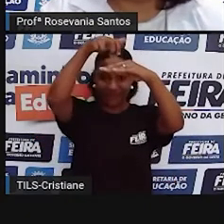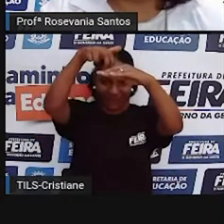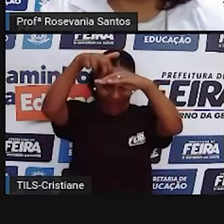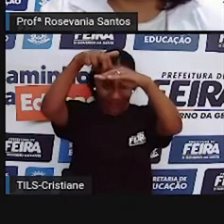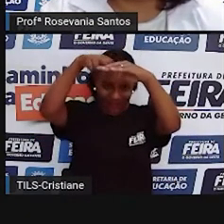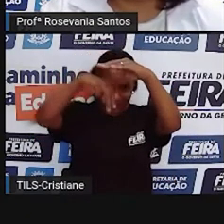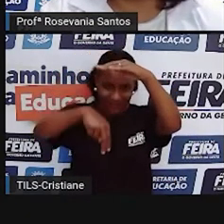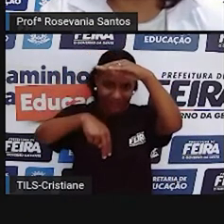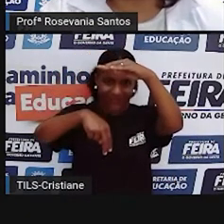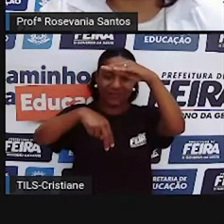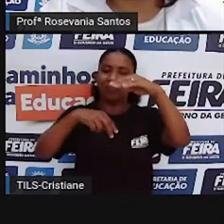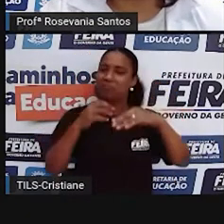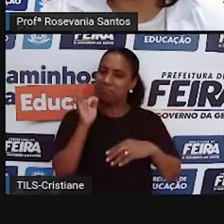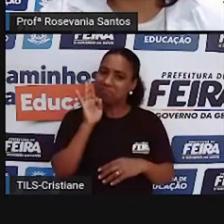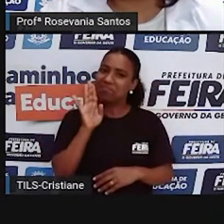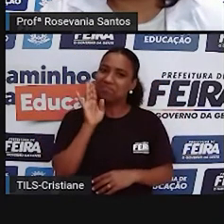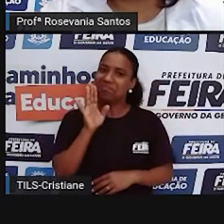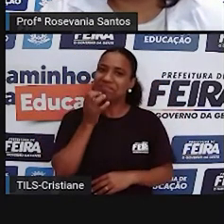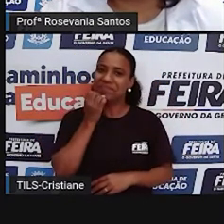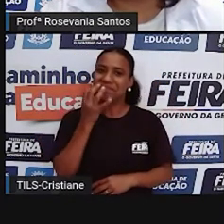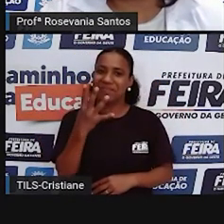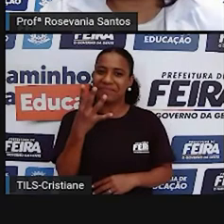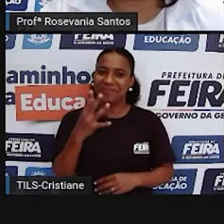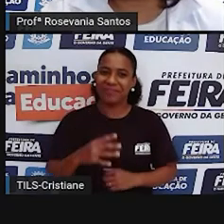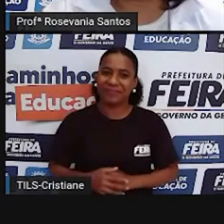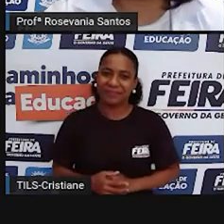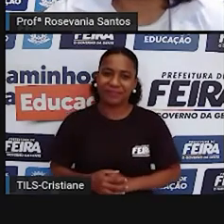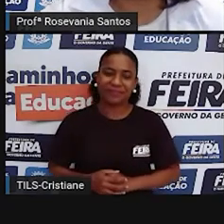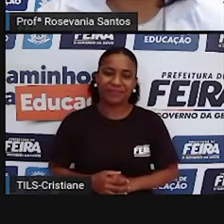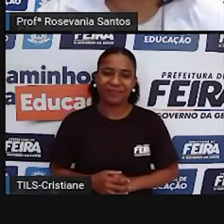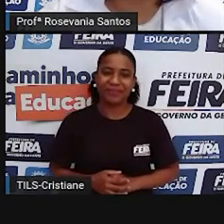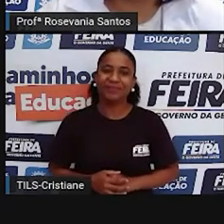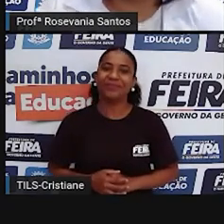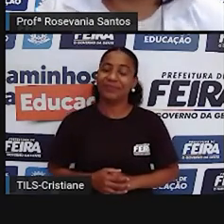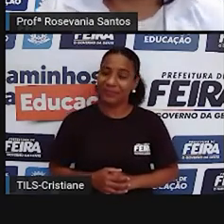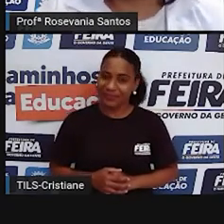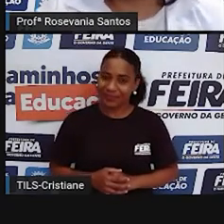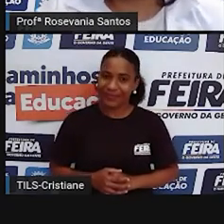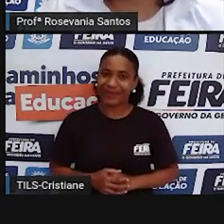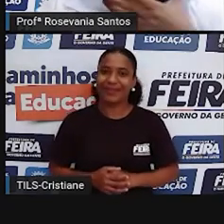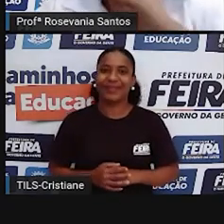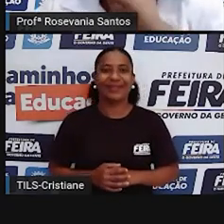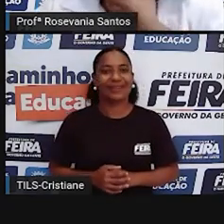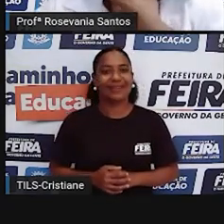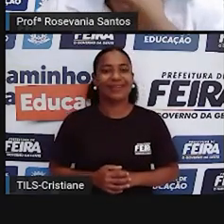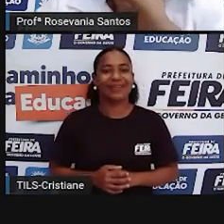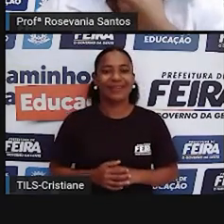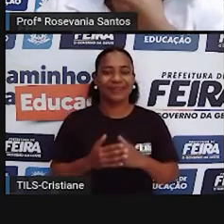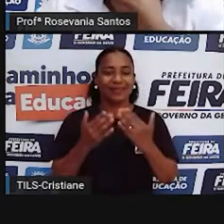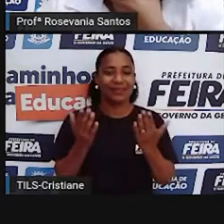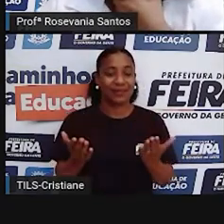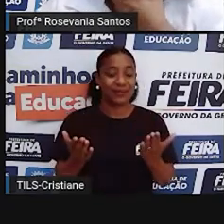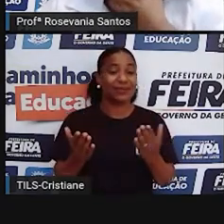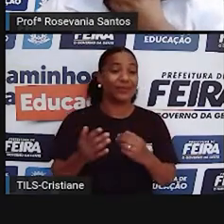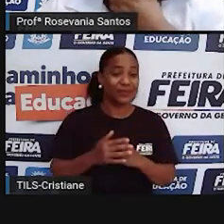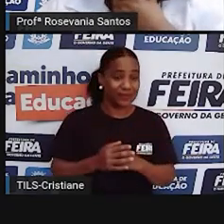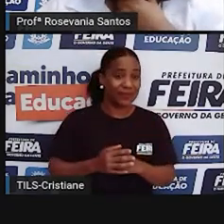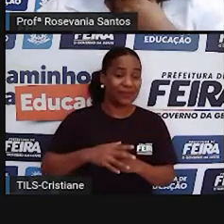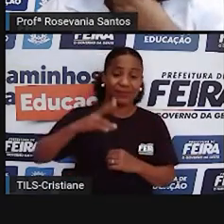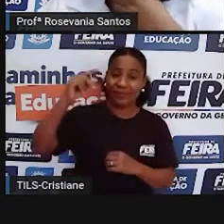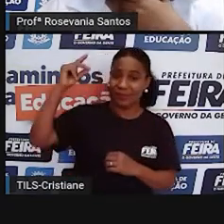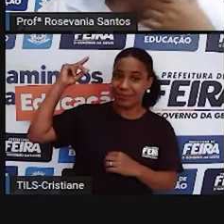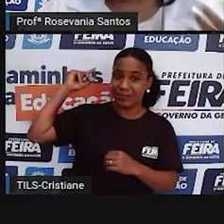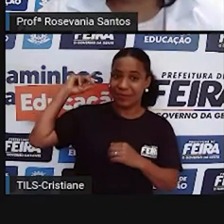aí, bem legal mesmo. Então, aquele é o mapa mais antigo. E aí, cada povo fez seus mapas de